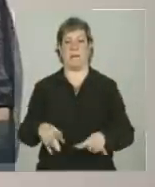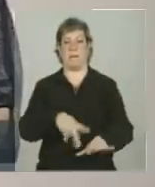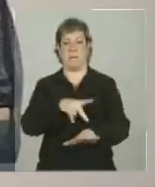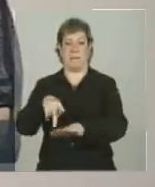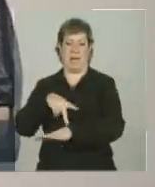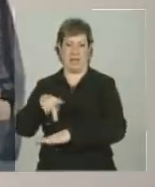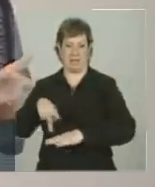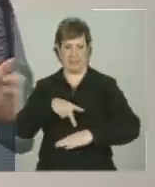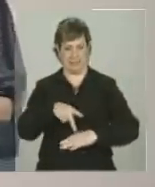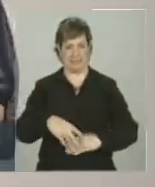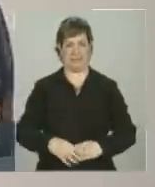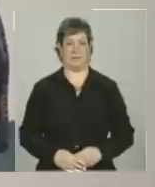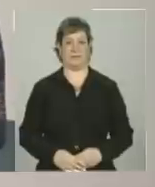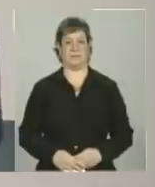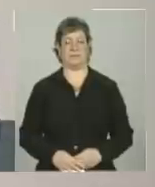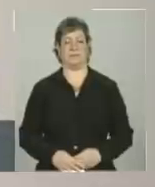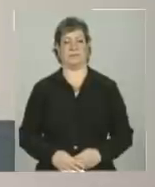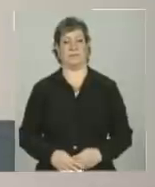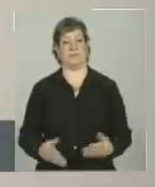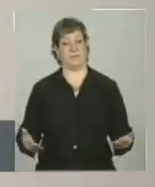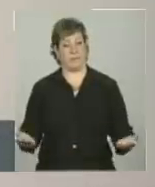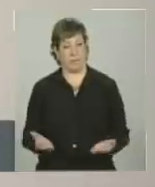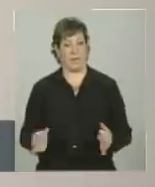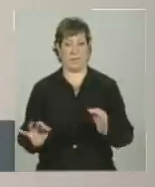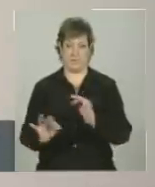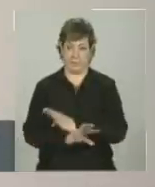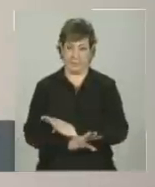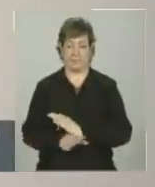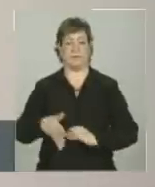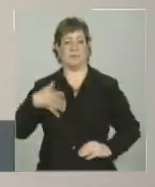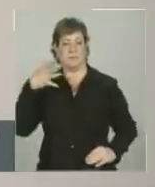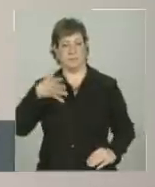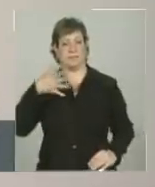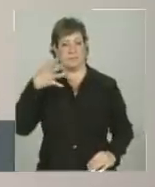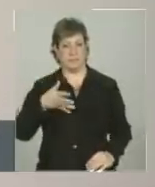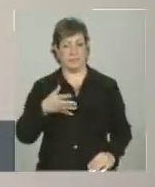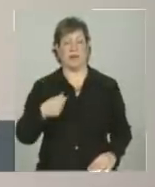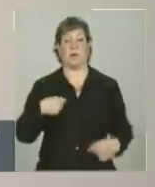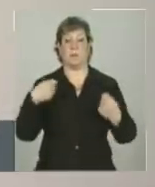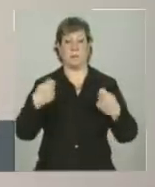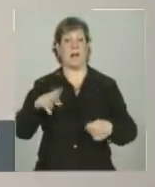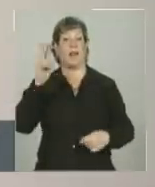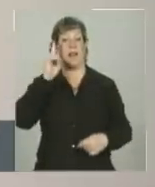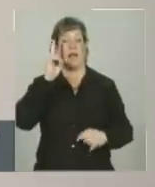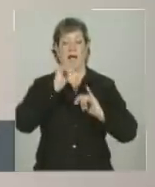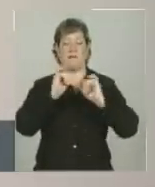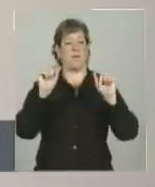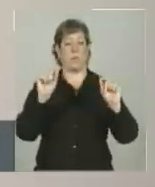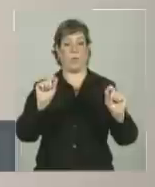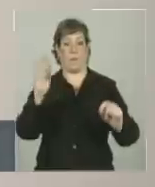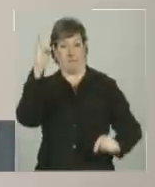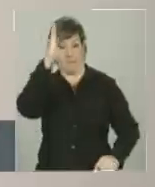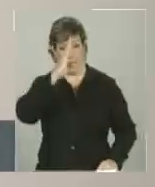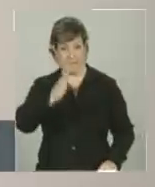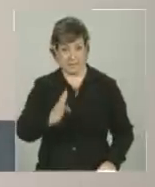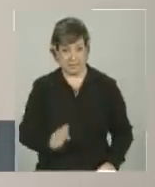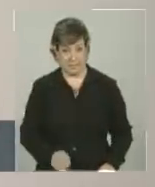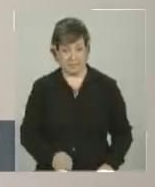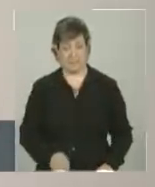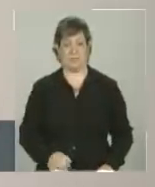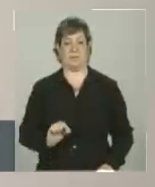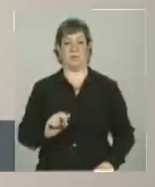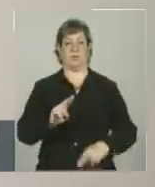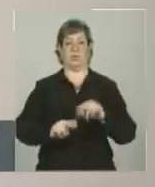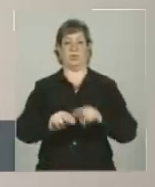países. Ao encerrar, não poderia deixar de mencionar que o Brasil sedia, em